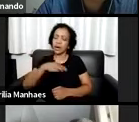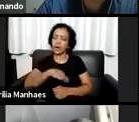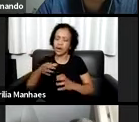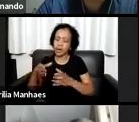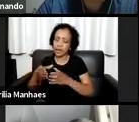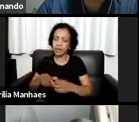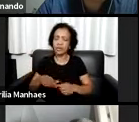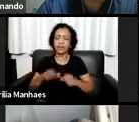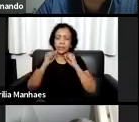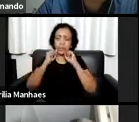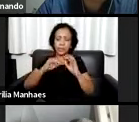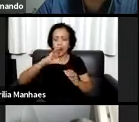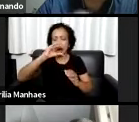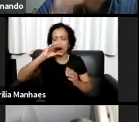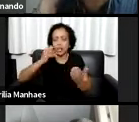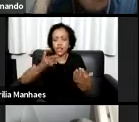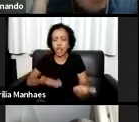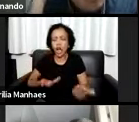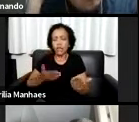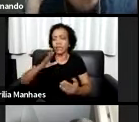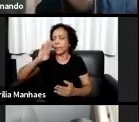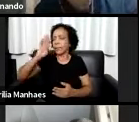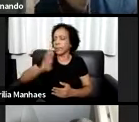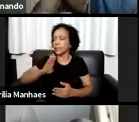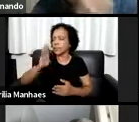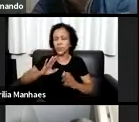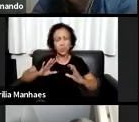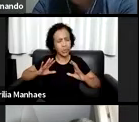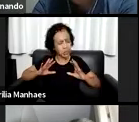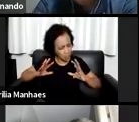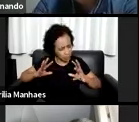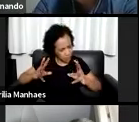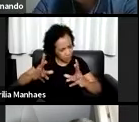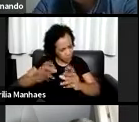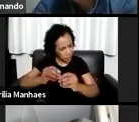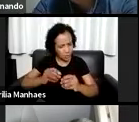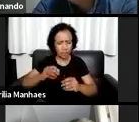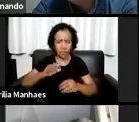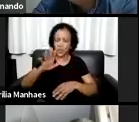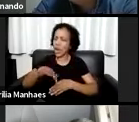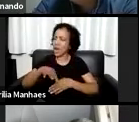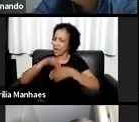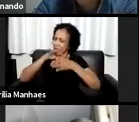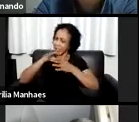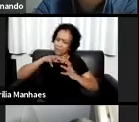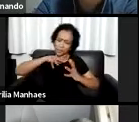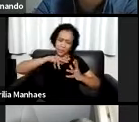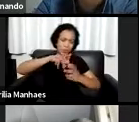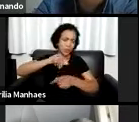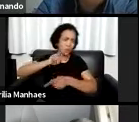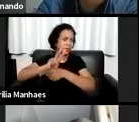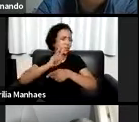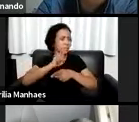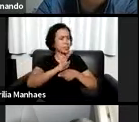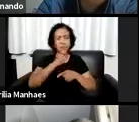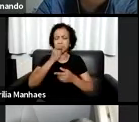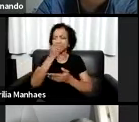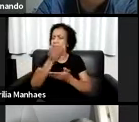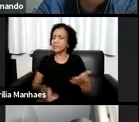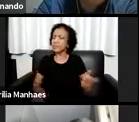Senhor amado, Batista. Pai querido, peço por todas as lideranças do teu povo. Ó Pai querido,